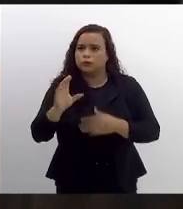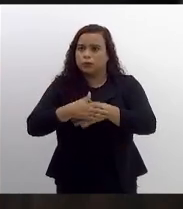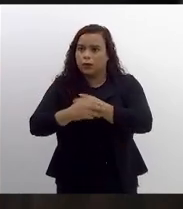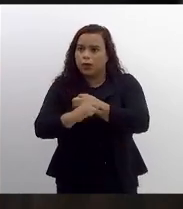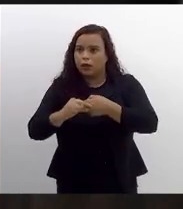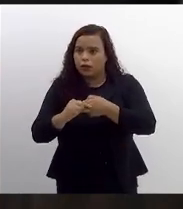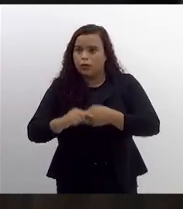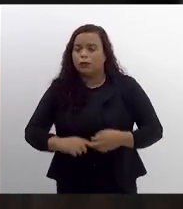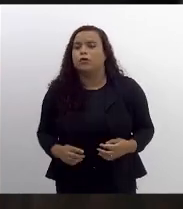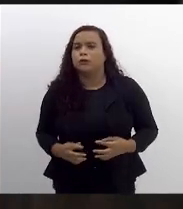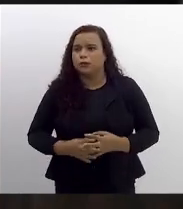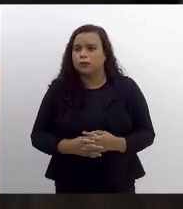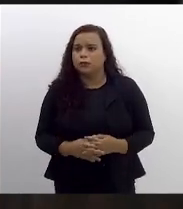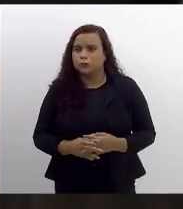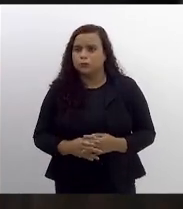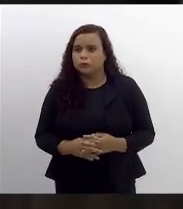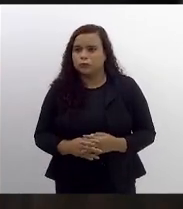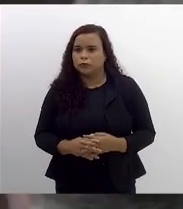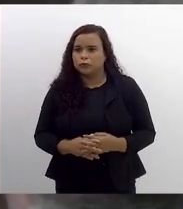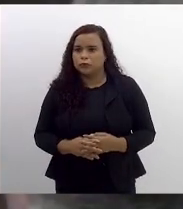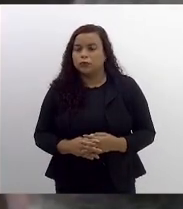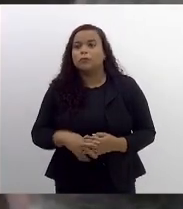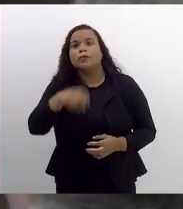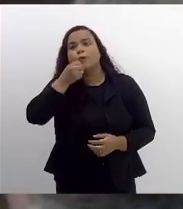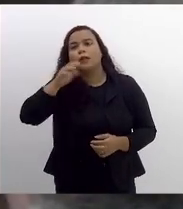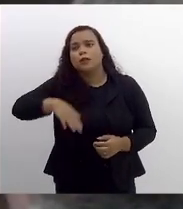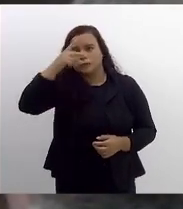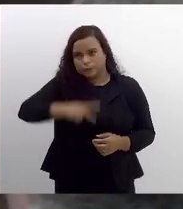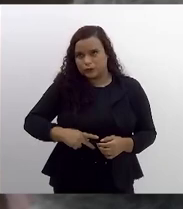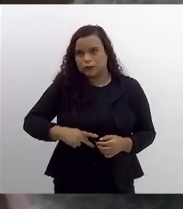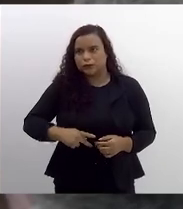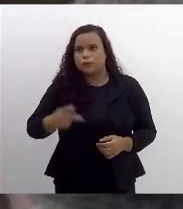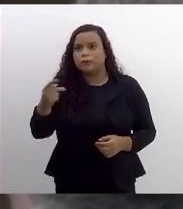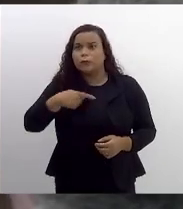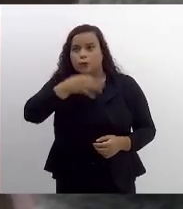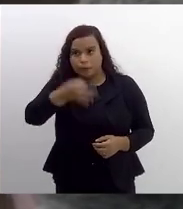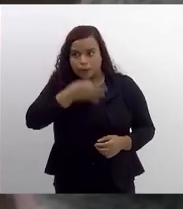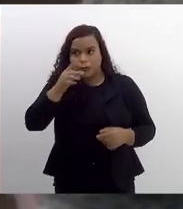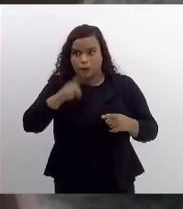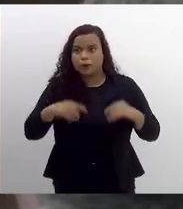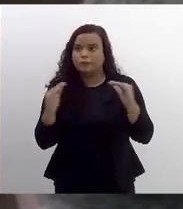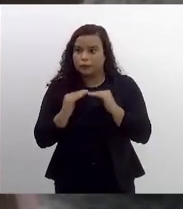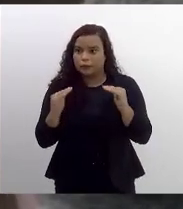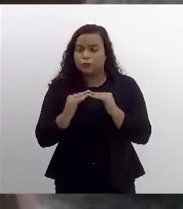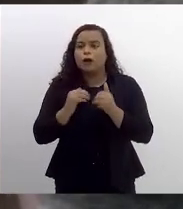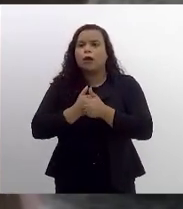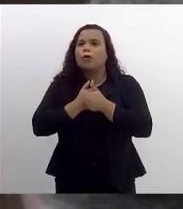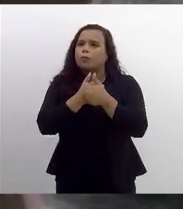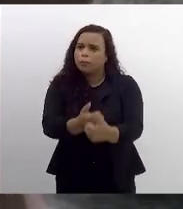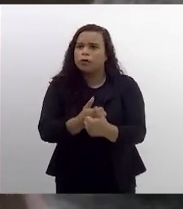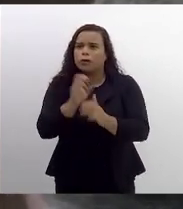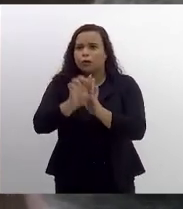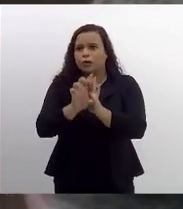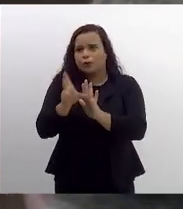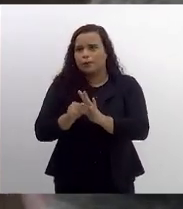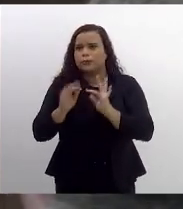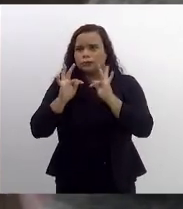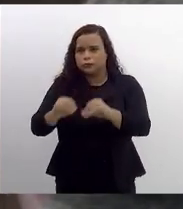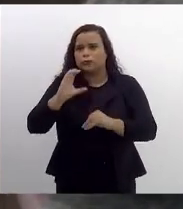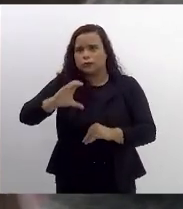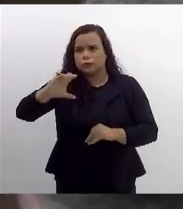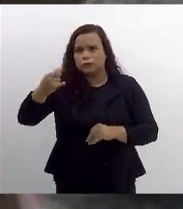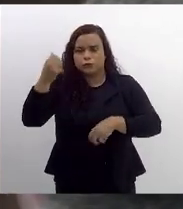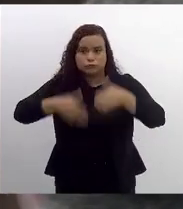autora substitutivo Boa tarde Presidente meu parecer favorável acompanhando todas as emendas que a